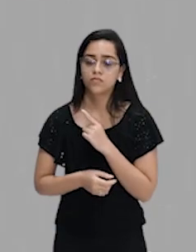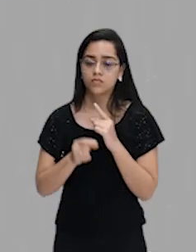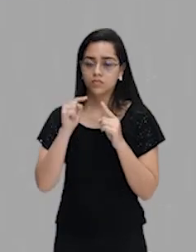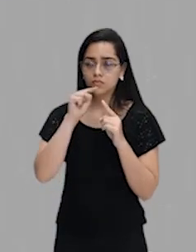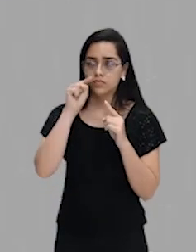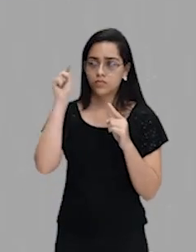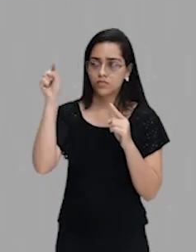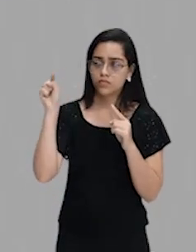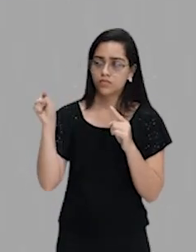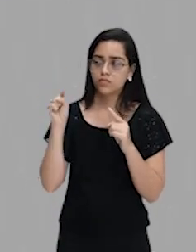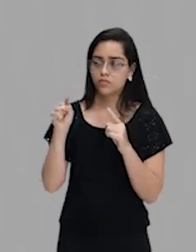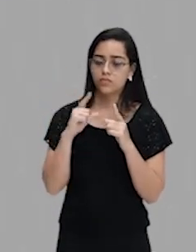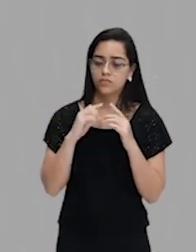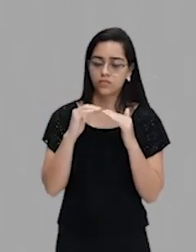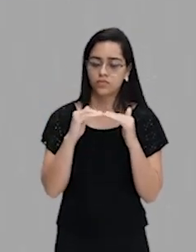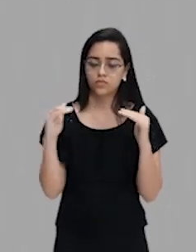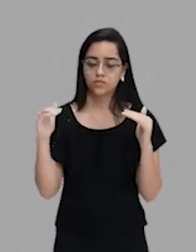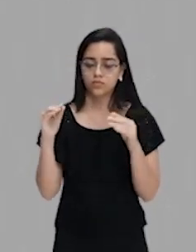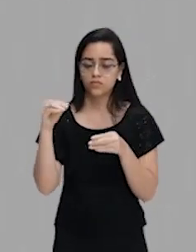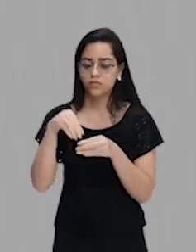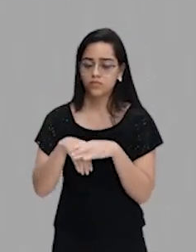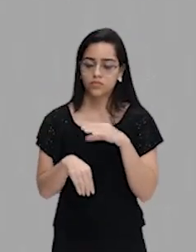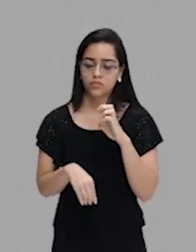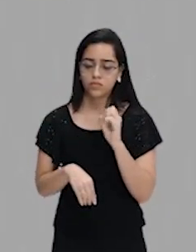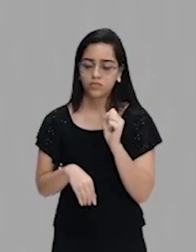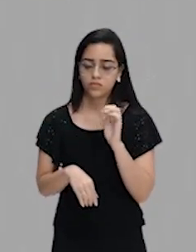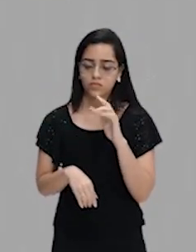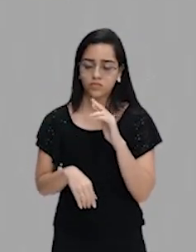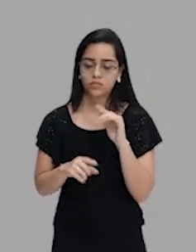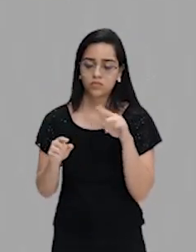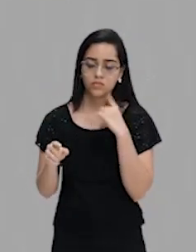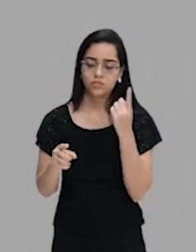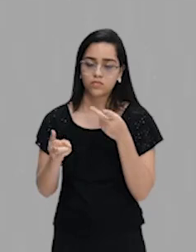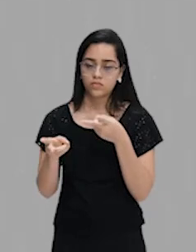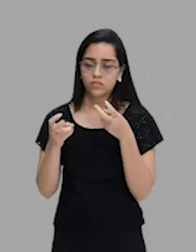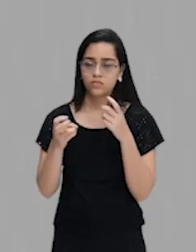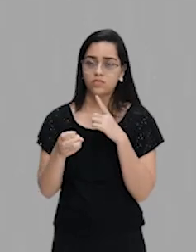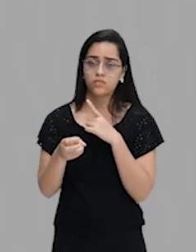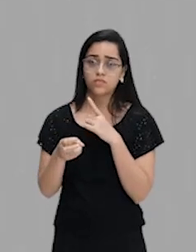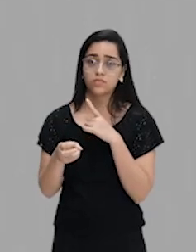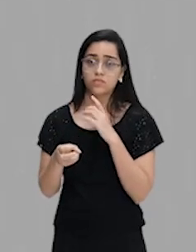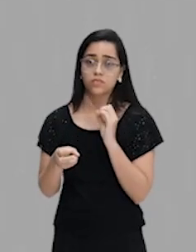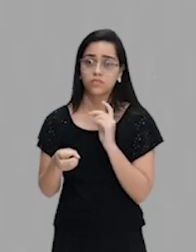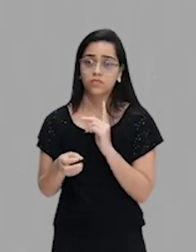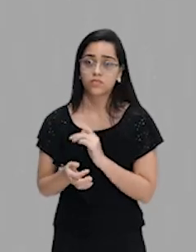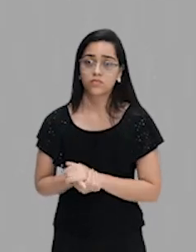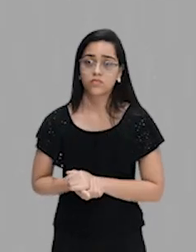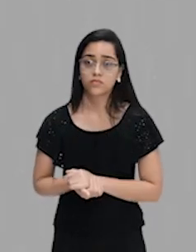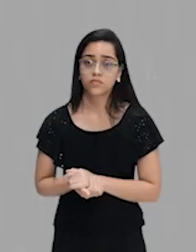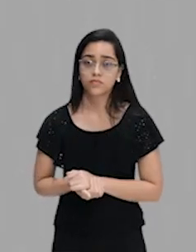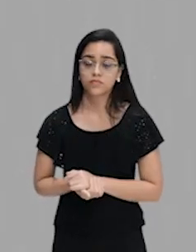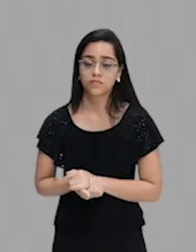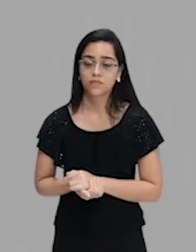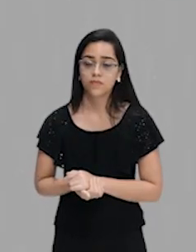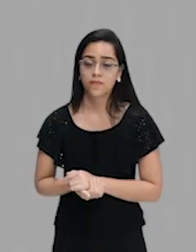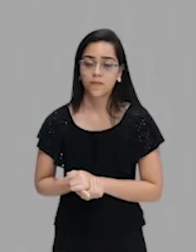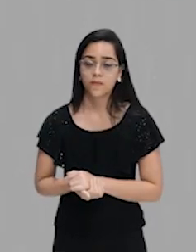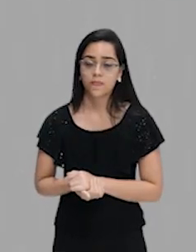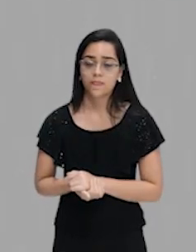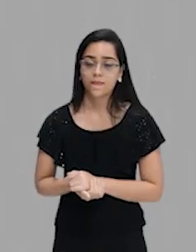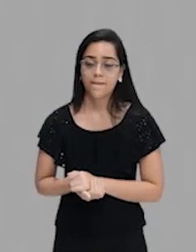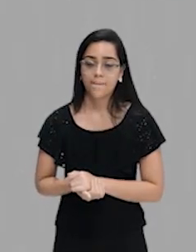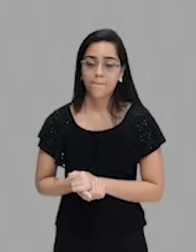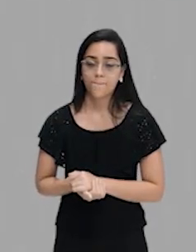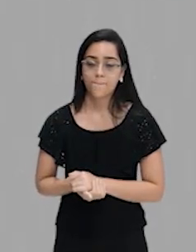pontinhos estivessem na superfície interna dessa esfera e a gente estivesse olhando essa superfície interna. Né? Ok?